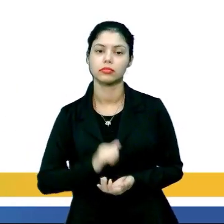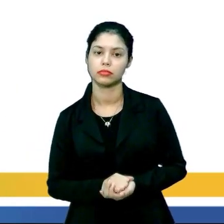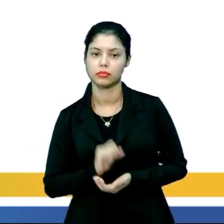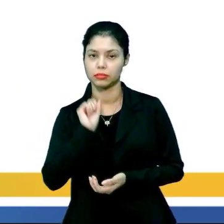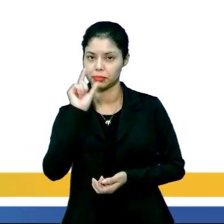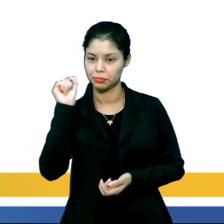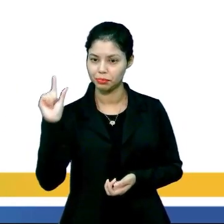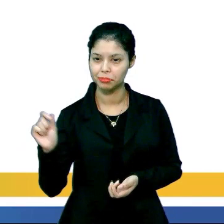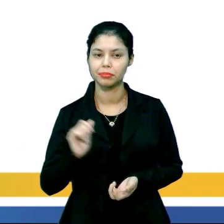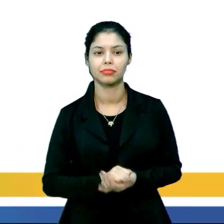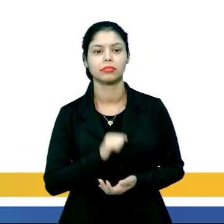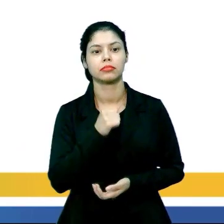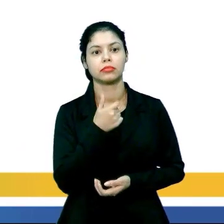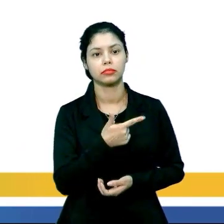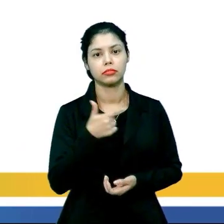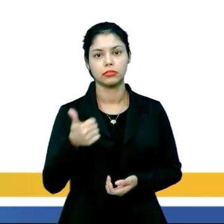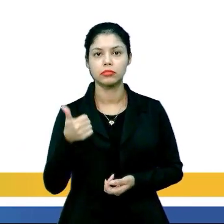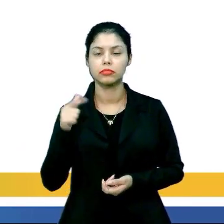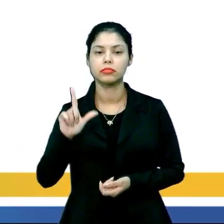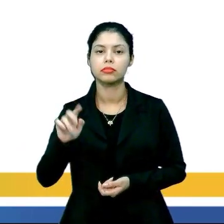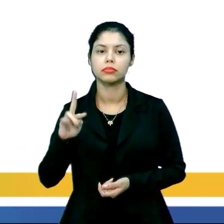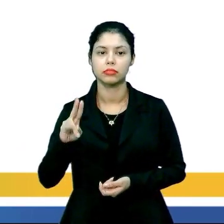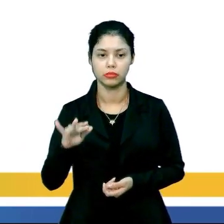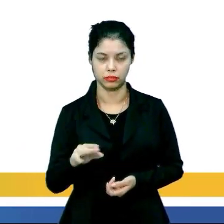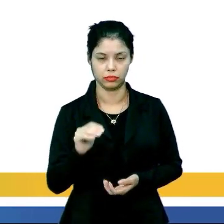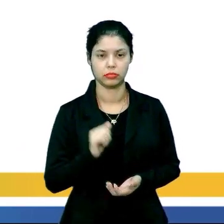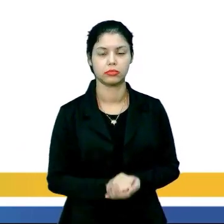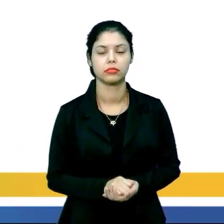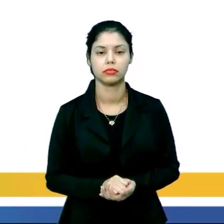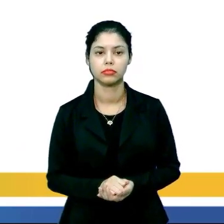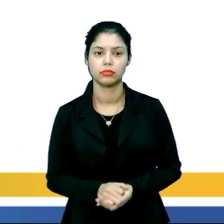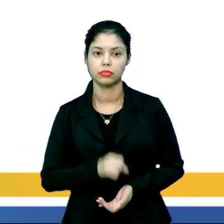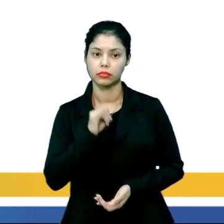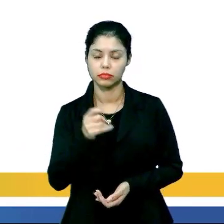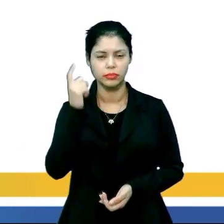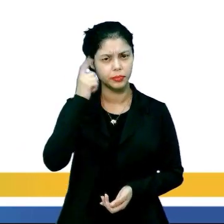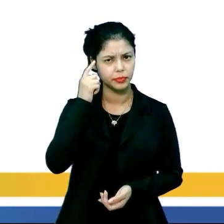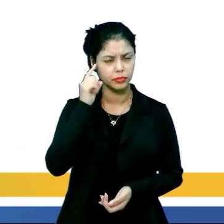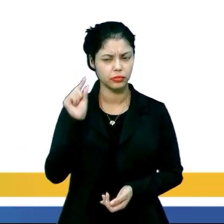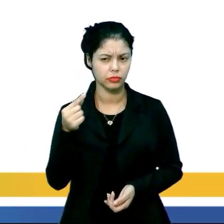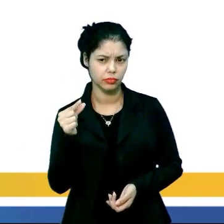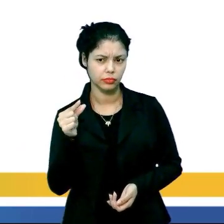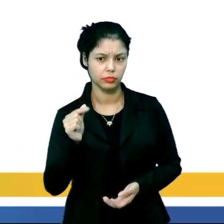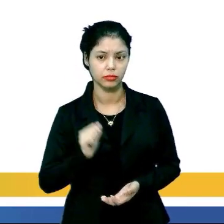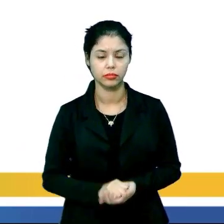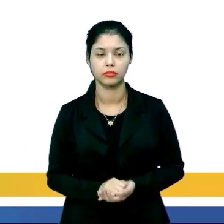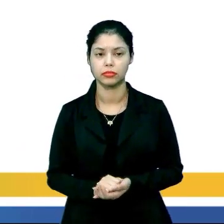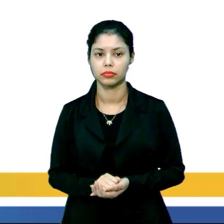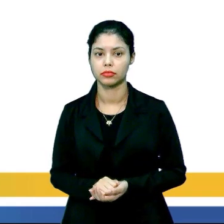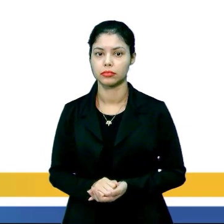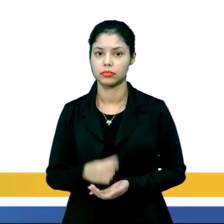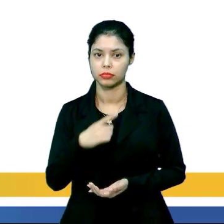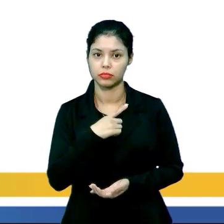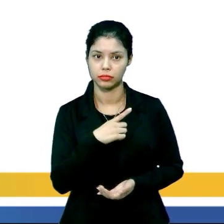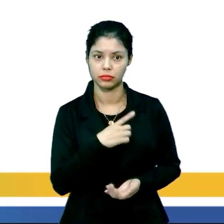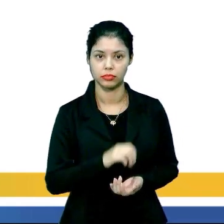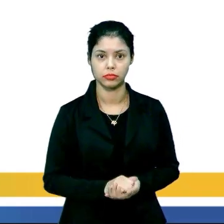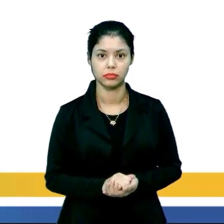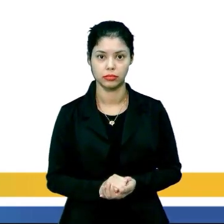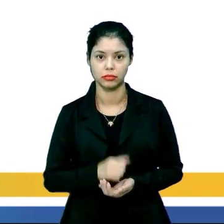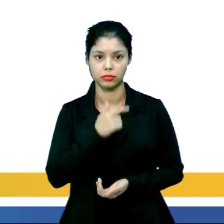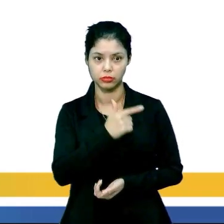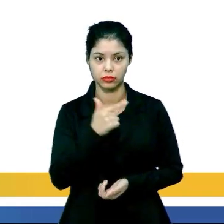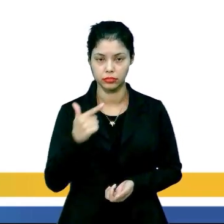Estrela foi de 21 litros. Se você pensar um pouco comigo, se o tanque tem capacidade